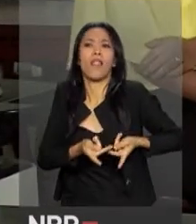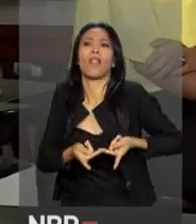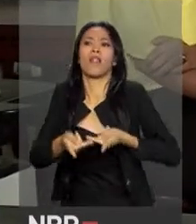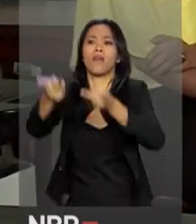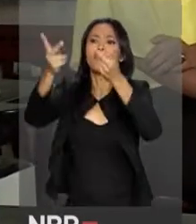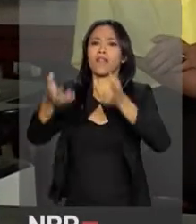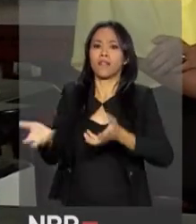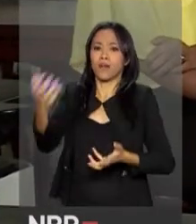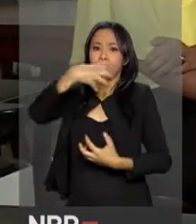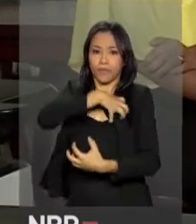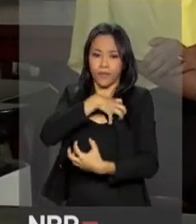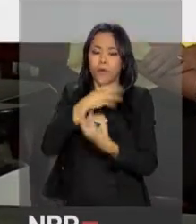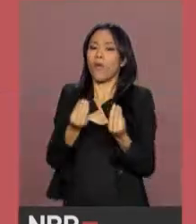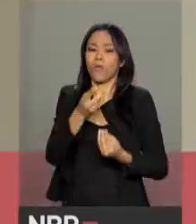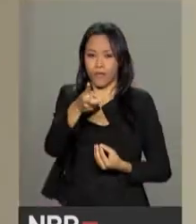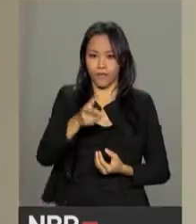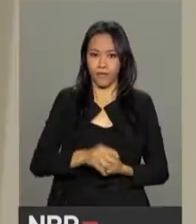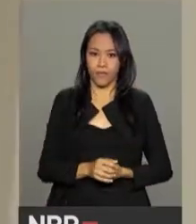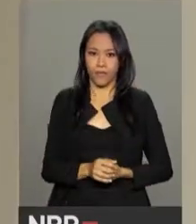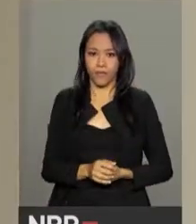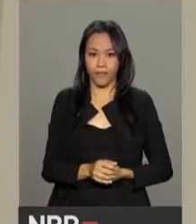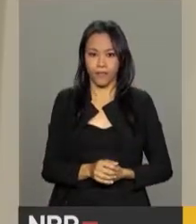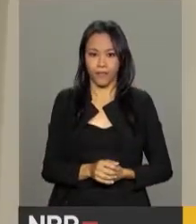o transplante olha só